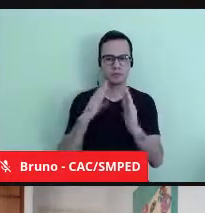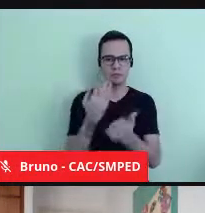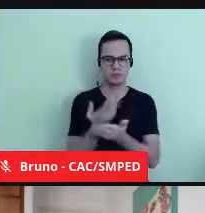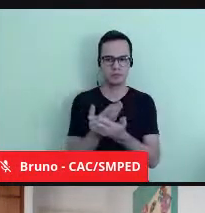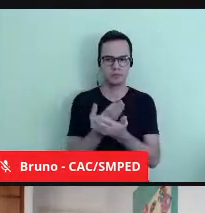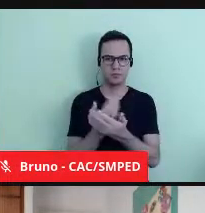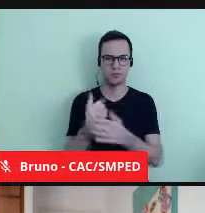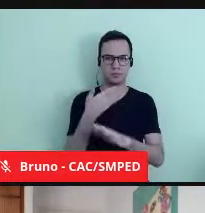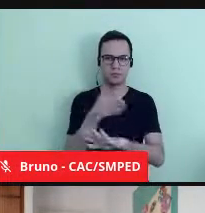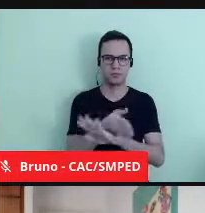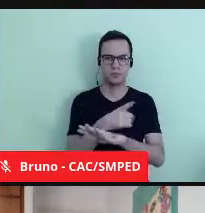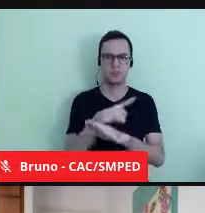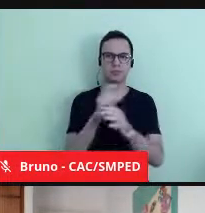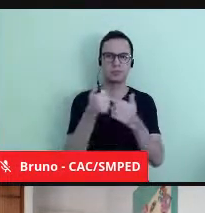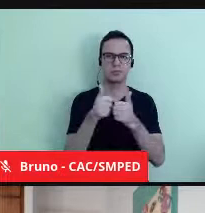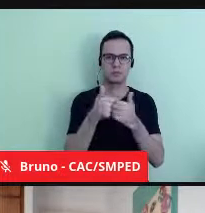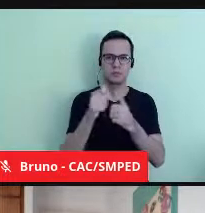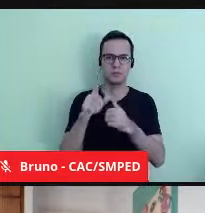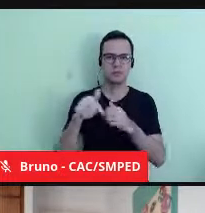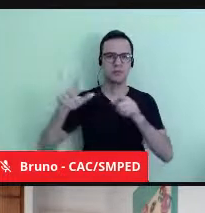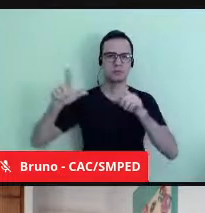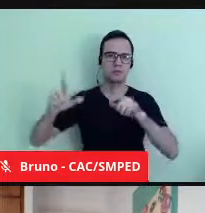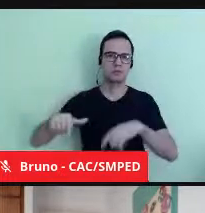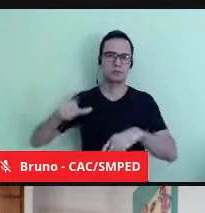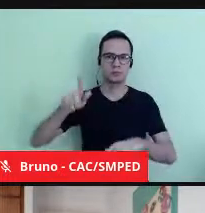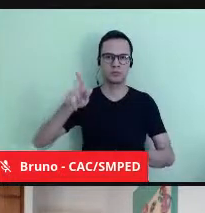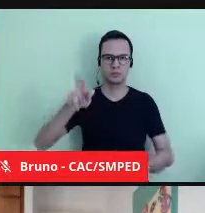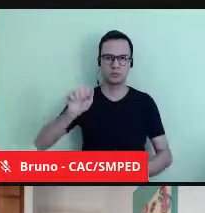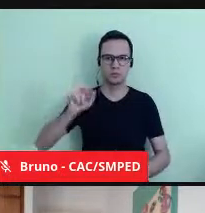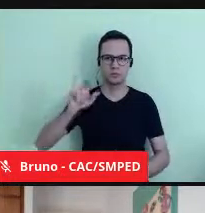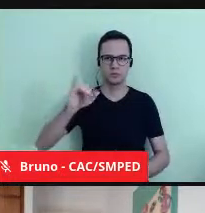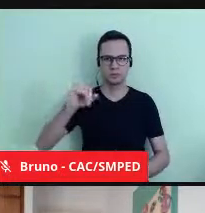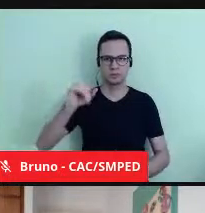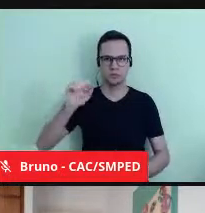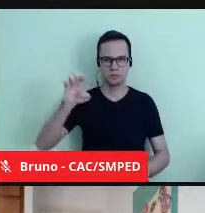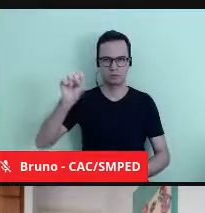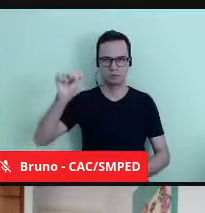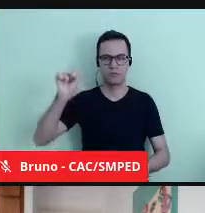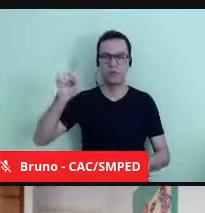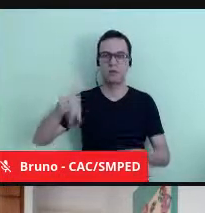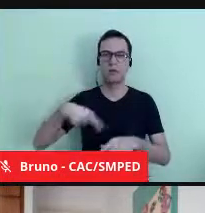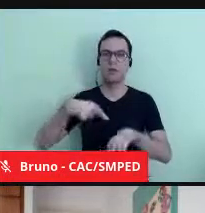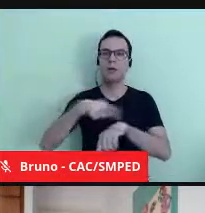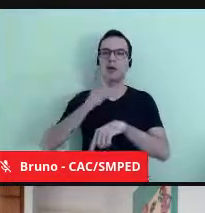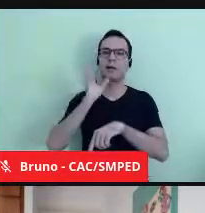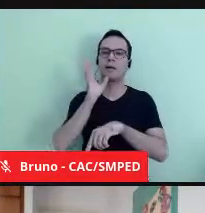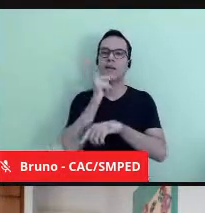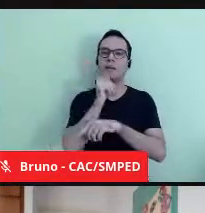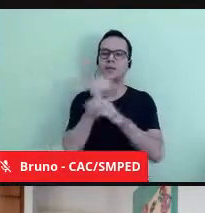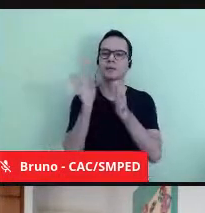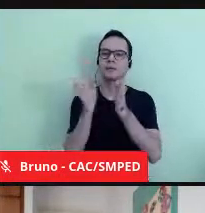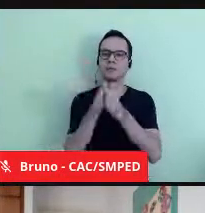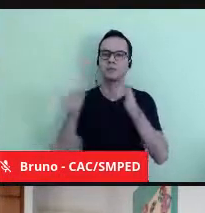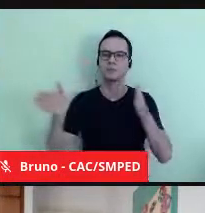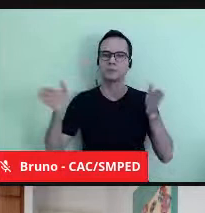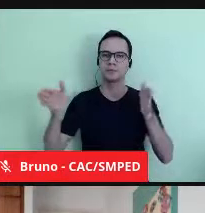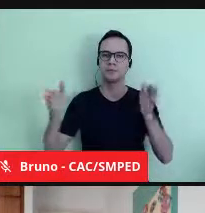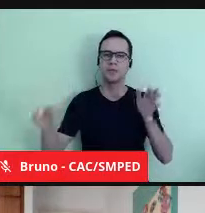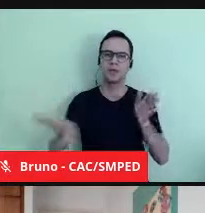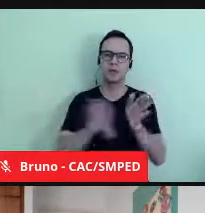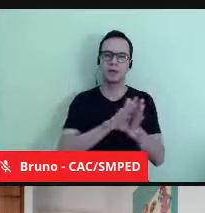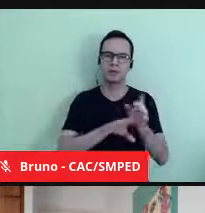venha, que ele tenha o ônibus, que ele venha lá de Guaianazes para o Museu da Língua Portuguesa, qual que é o tempo que ele demora para chegar de